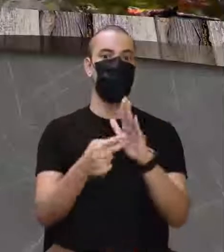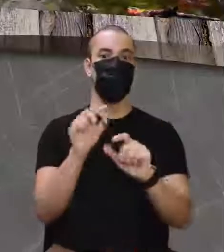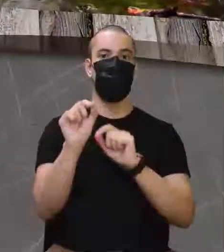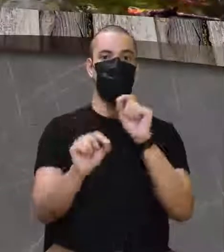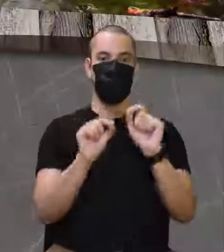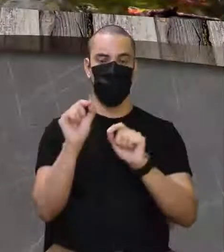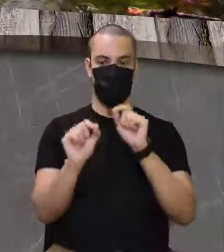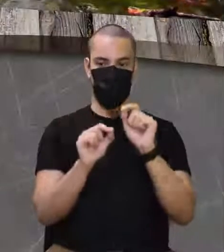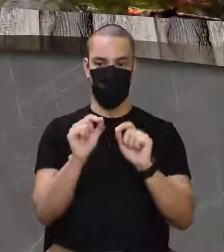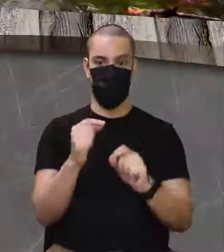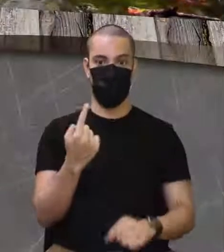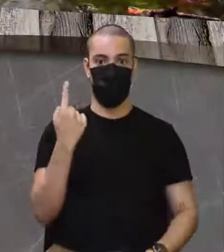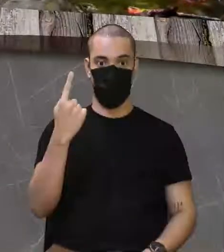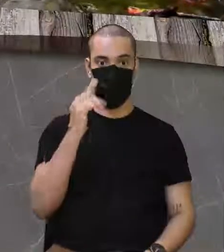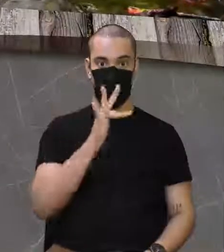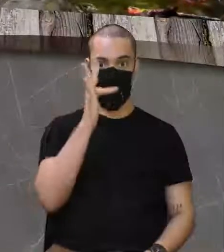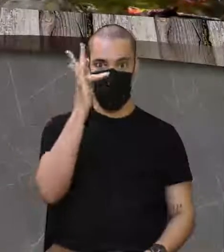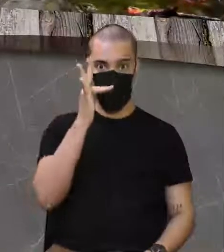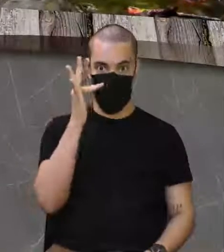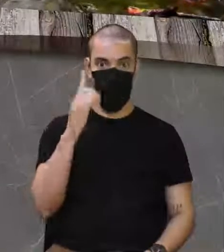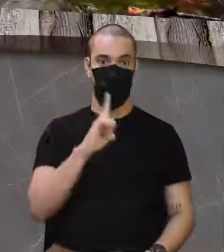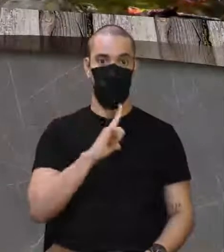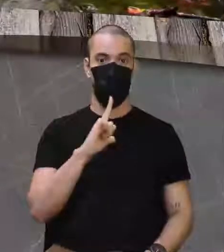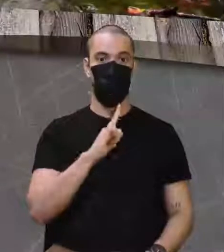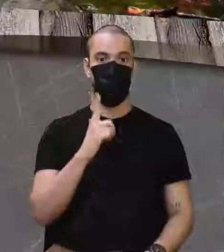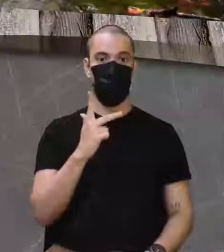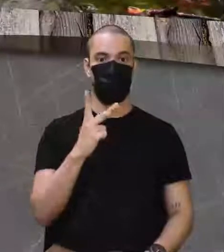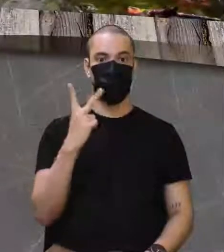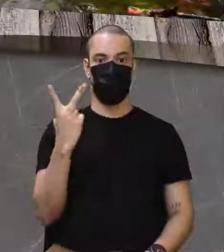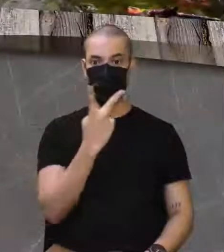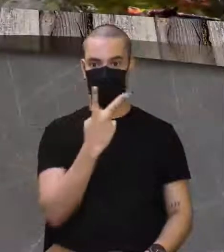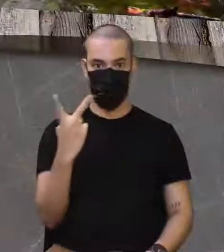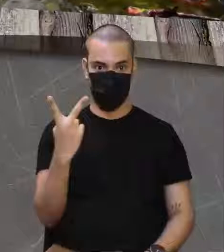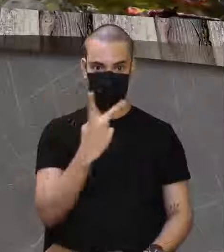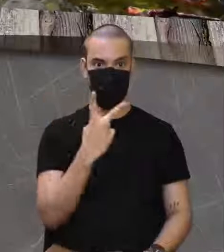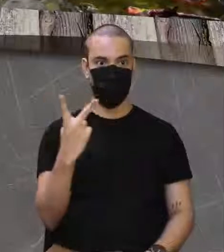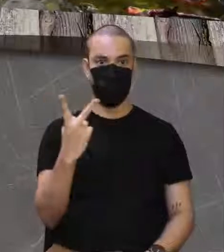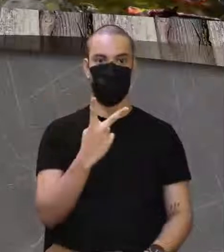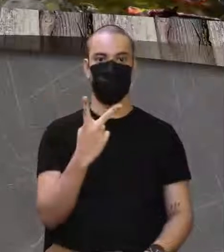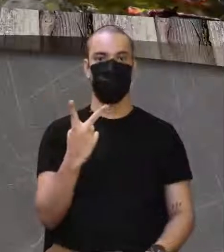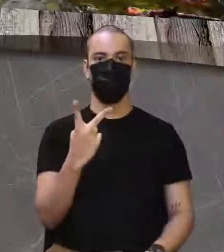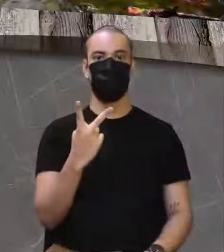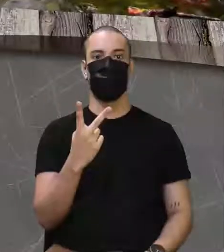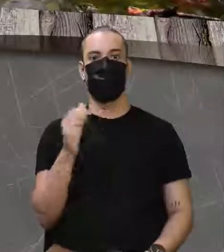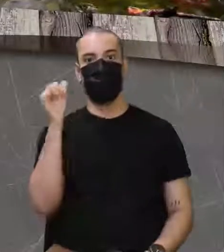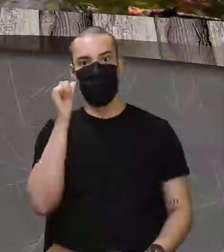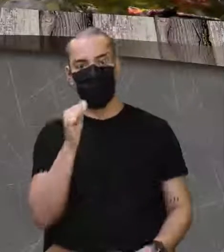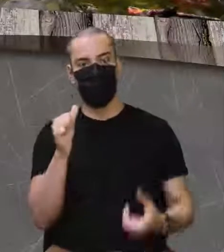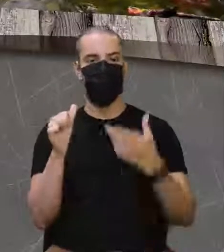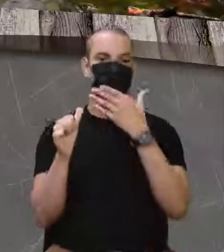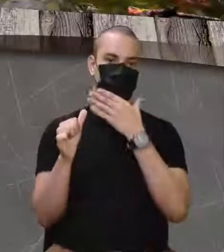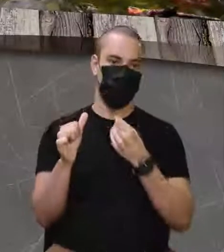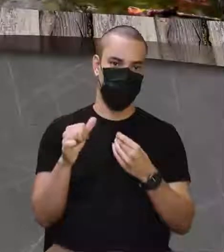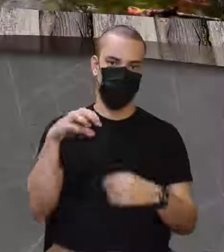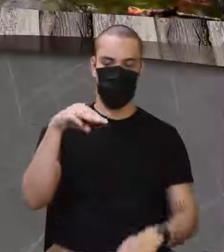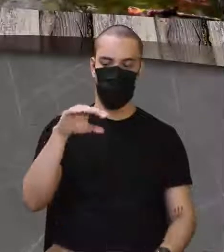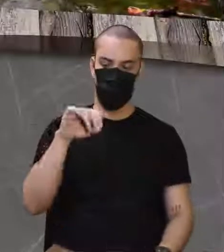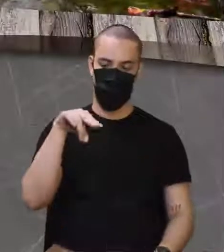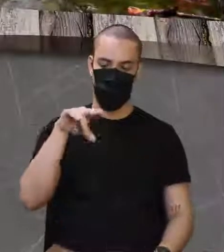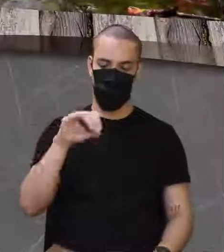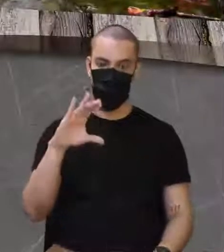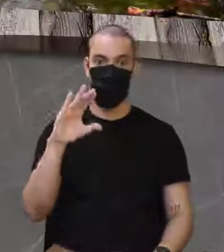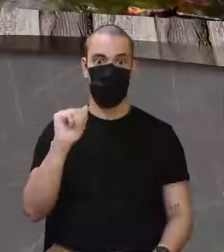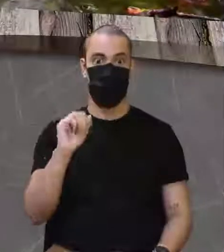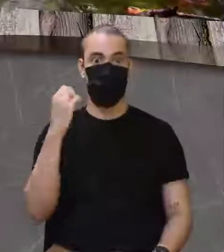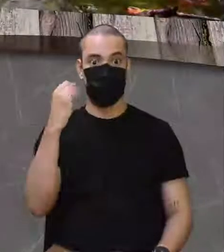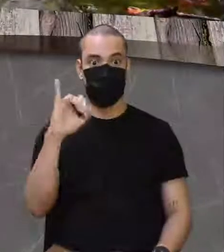que uma planta ela tem as duas estruturas reprodutoras, né? Quando a planta é monóica. Então,